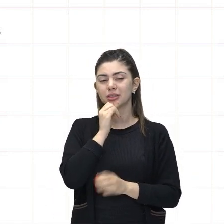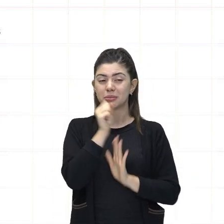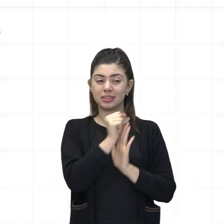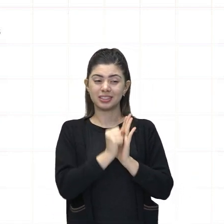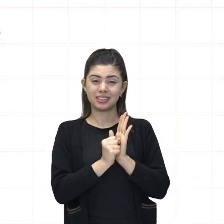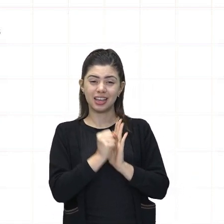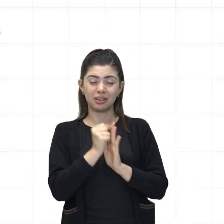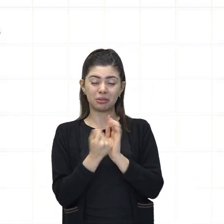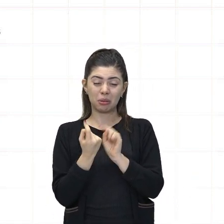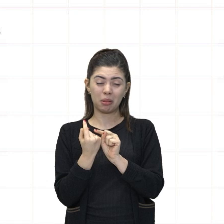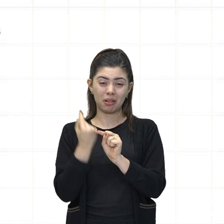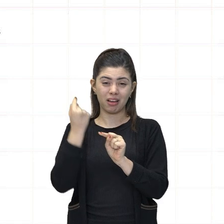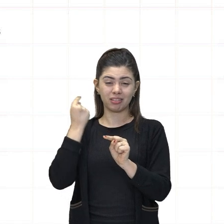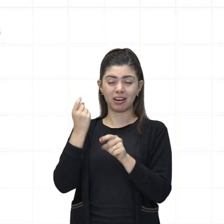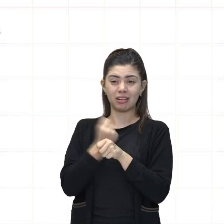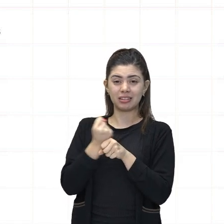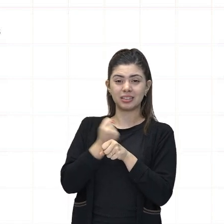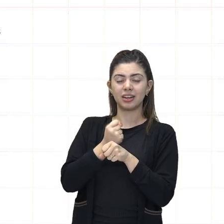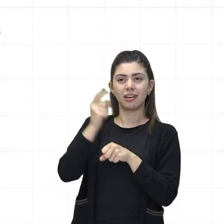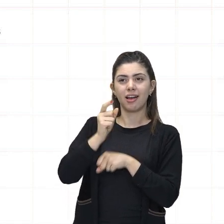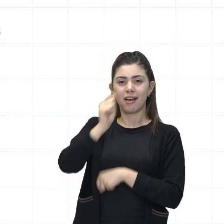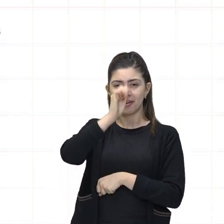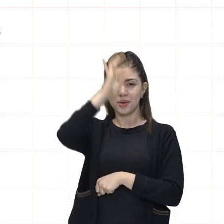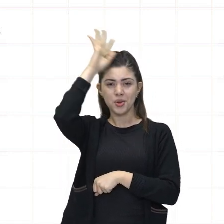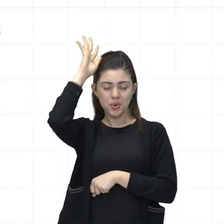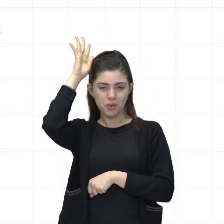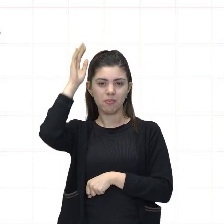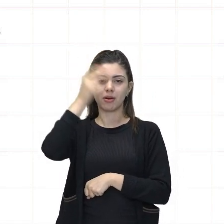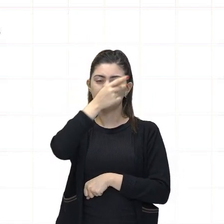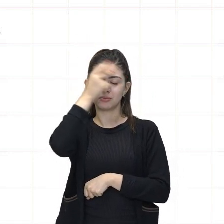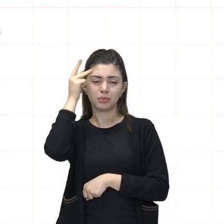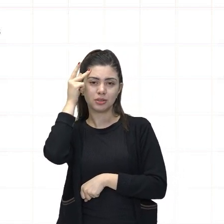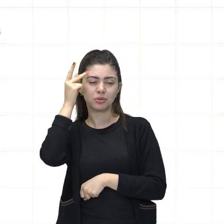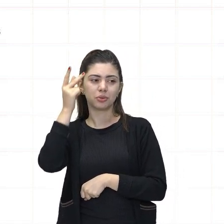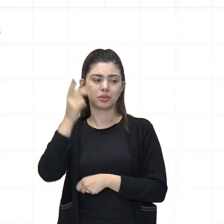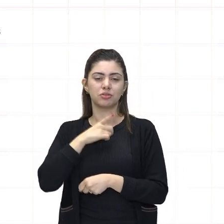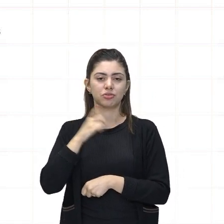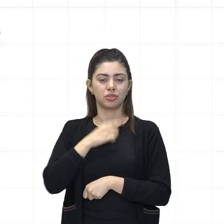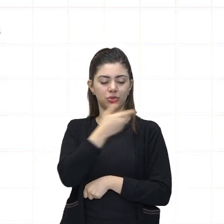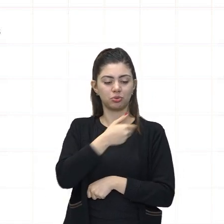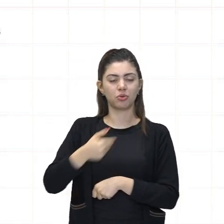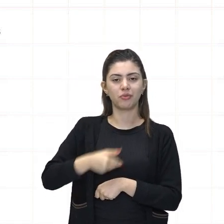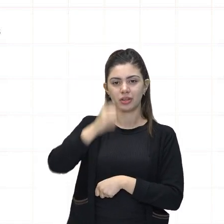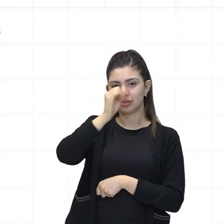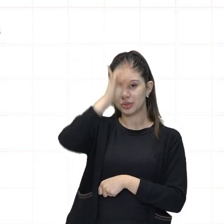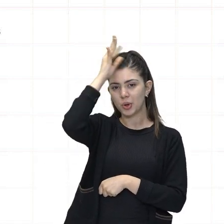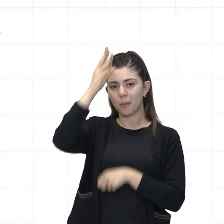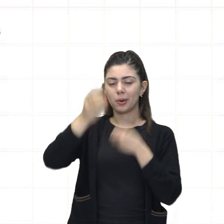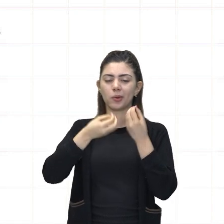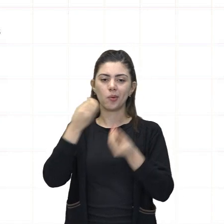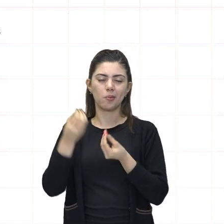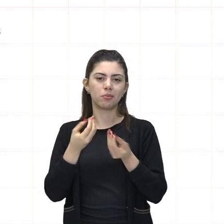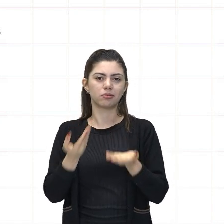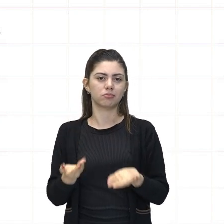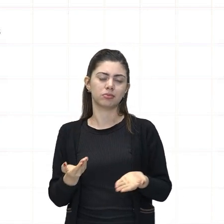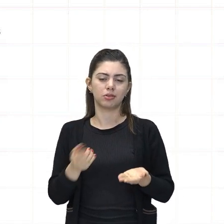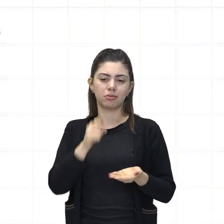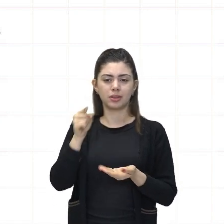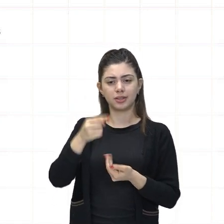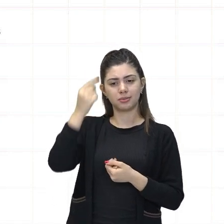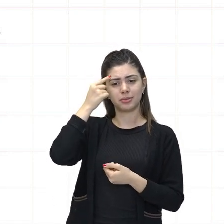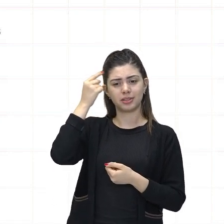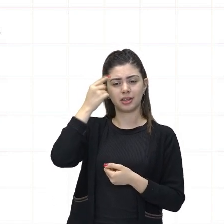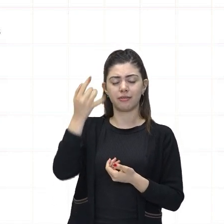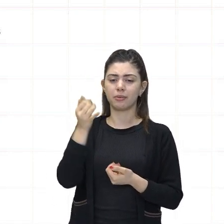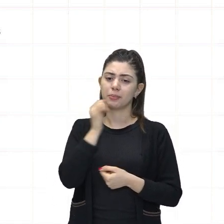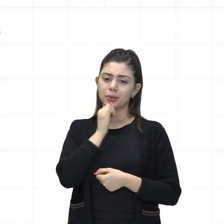Império Romano. Até então, para as pessoas que viviam sob o domínio do Império Romano, aquilo ali era o fim, né? Aquilo